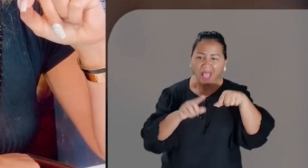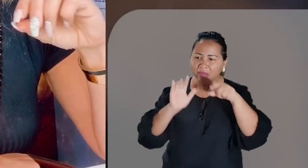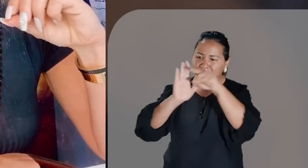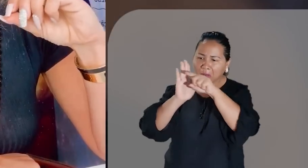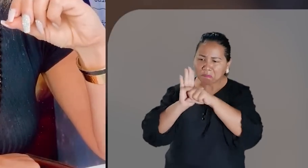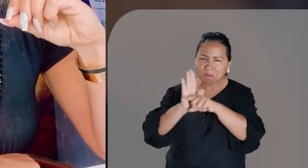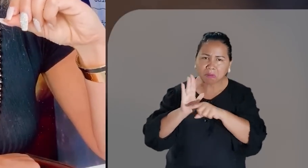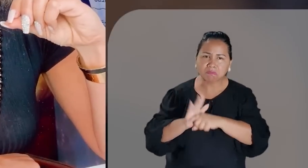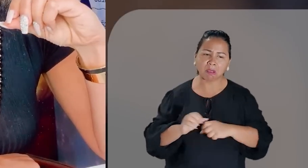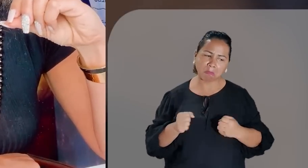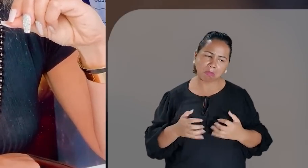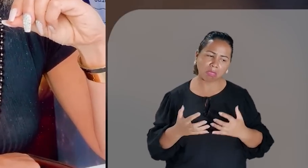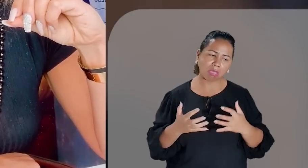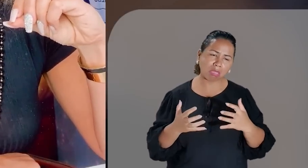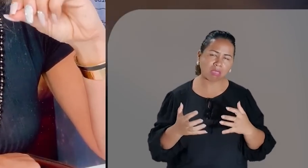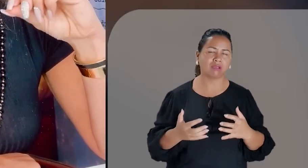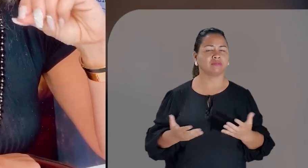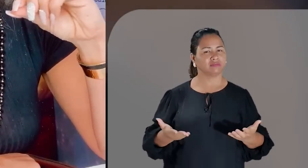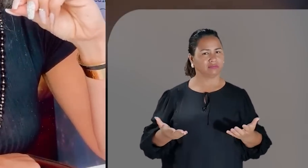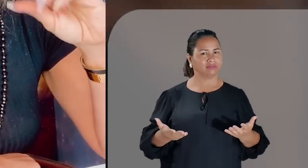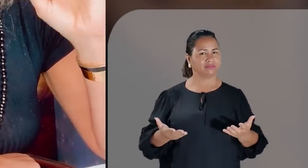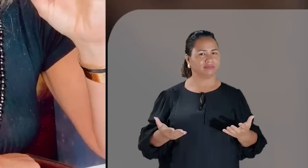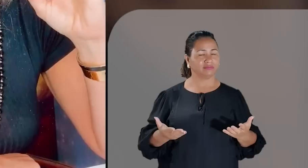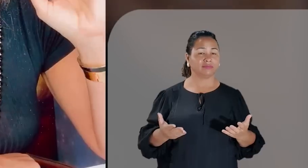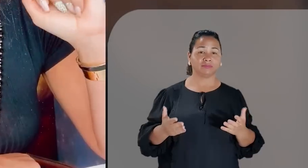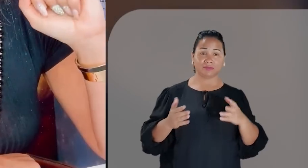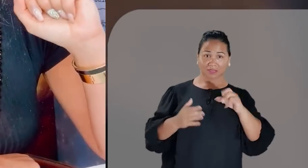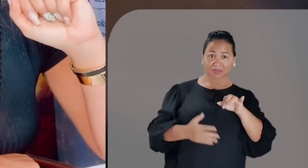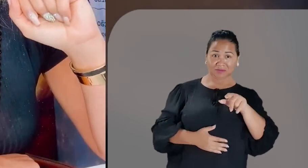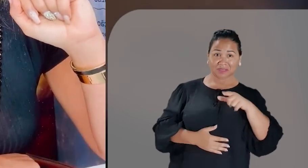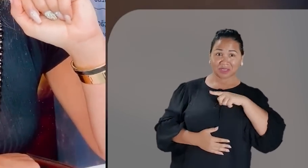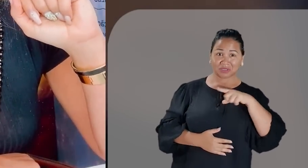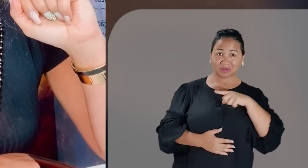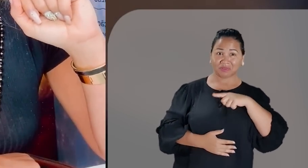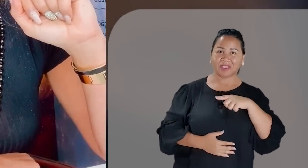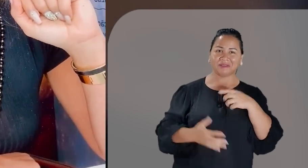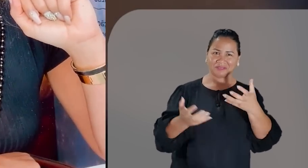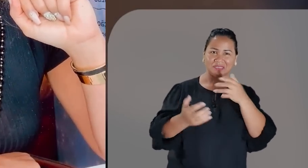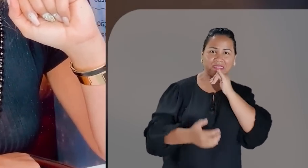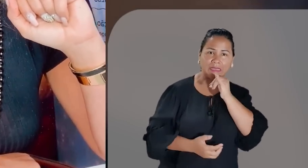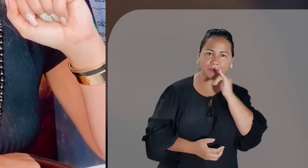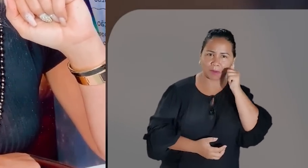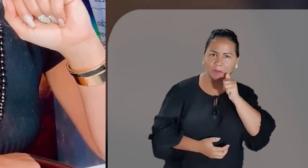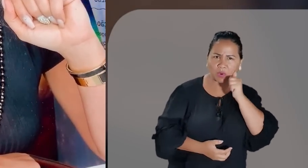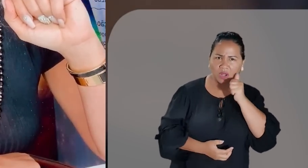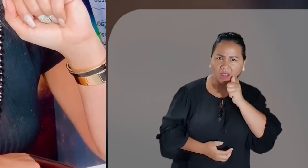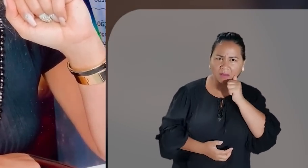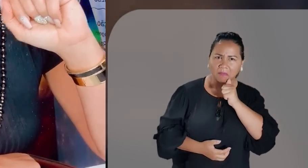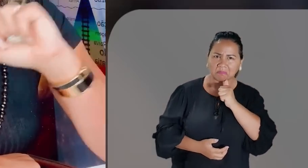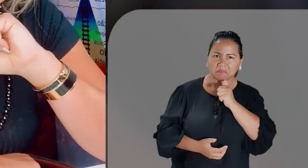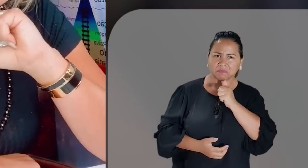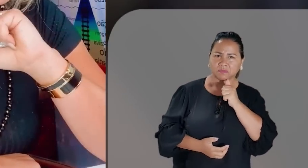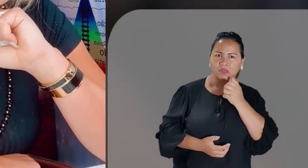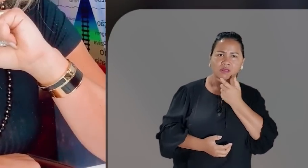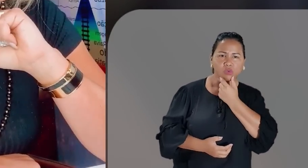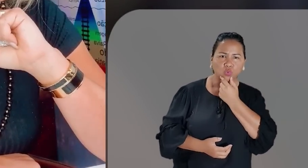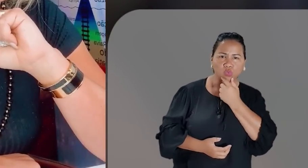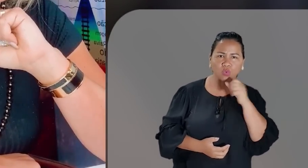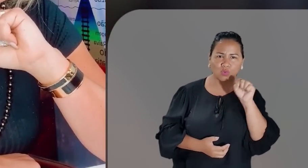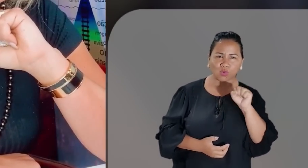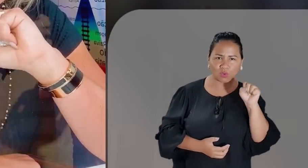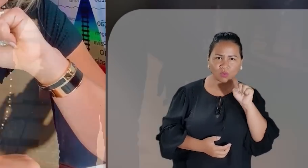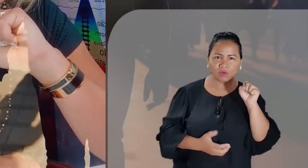fora. Cai fora. Em nenhuma das hipóteses você continua andando. Se você estiver lá visualizando um homem